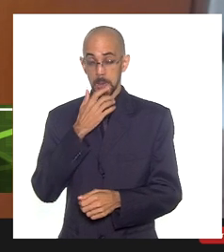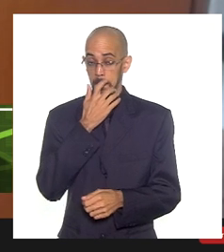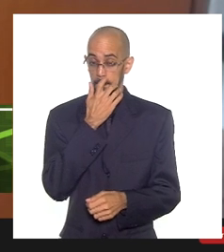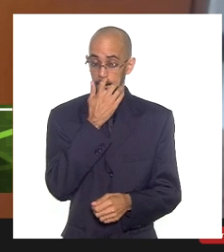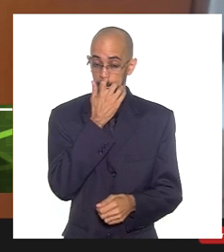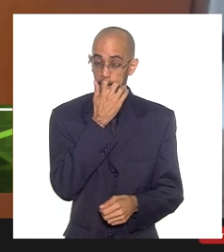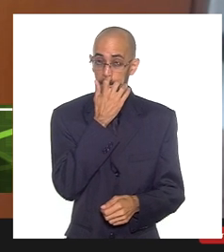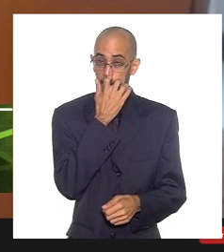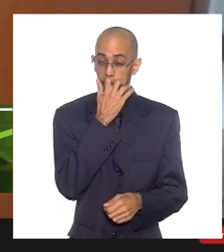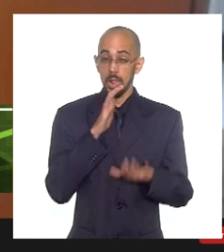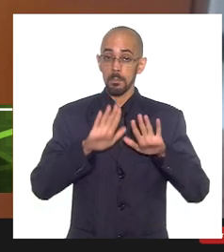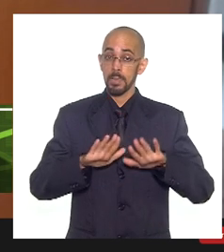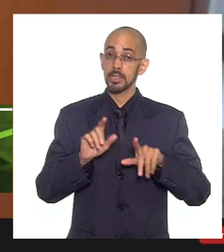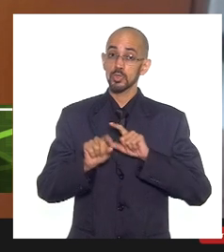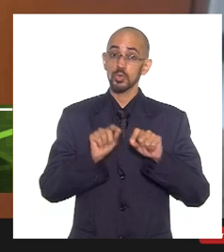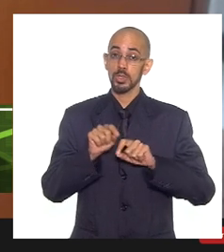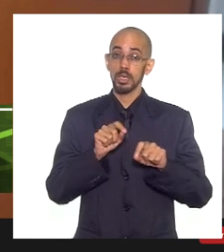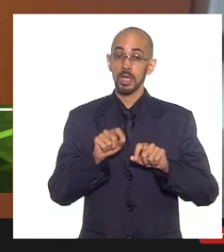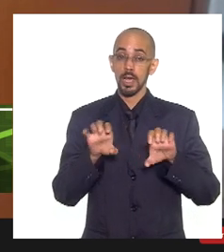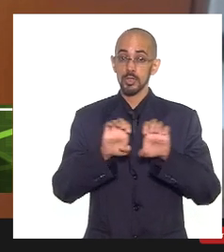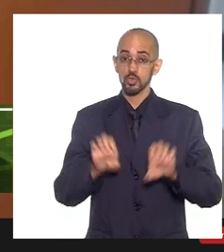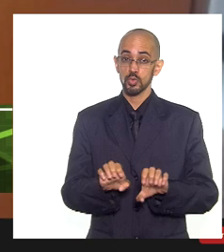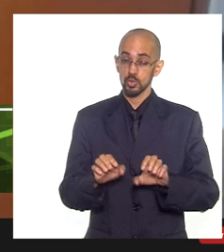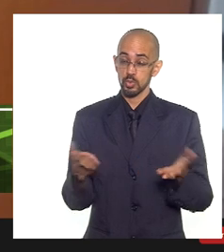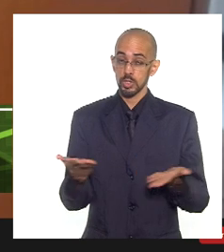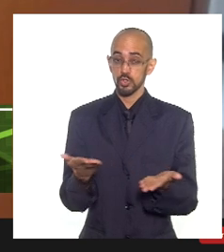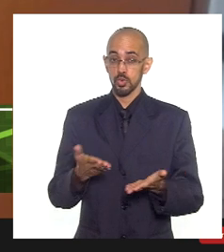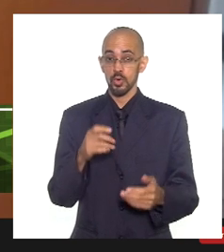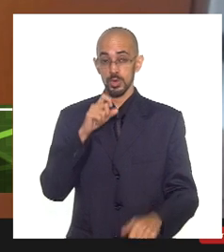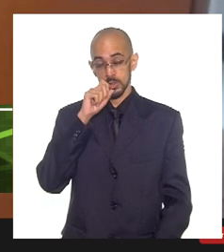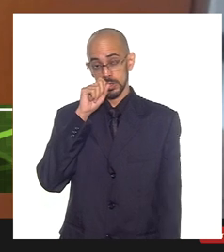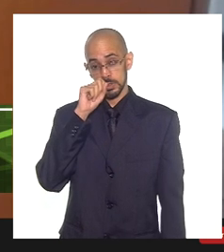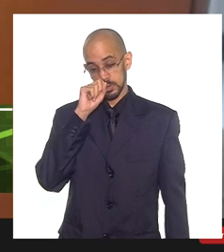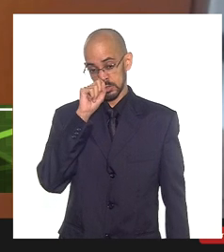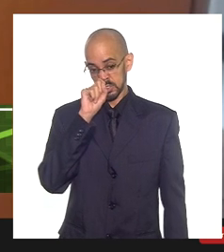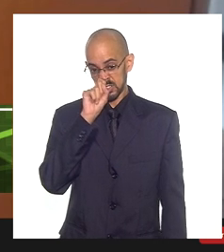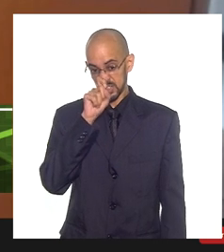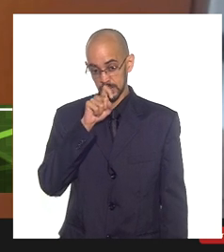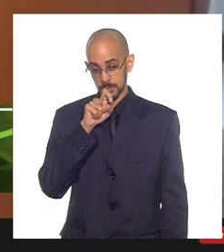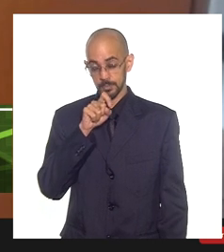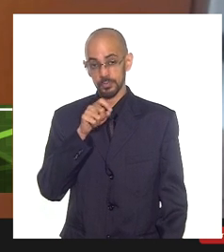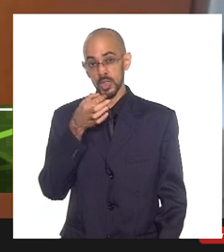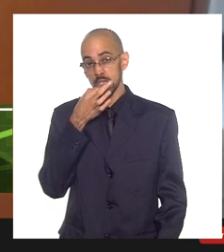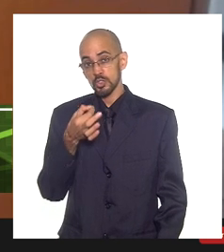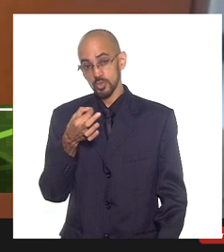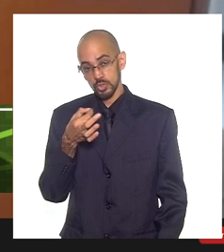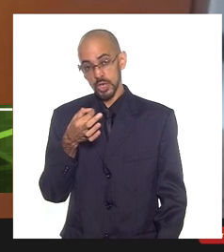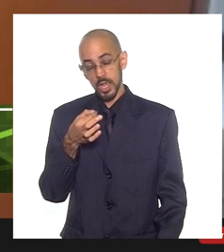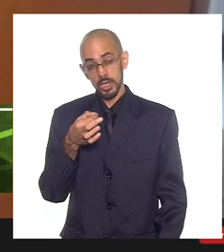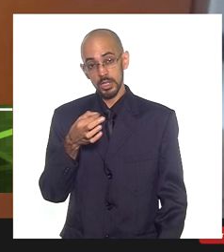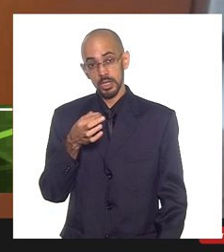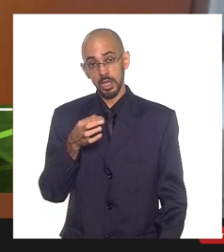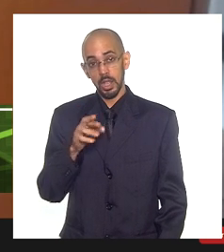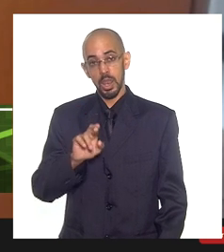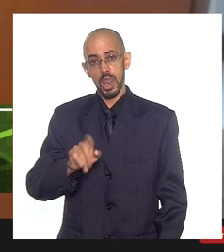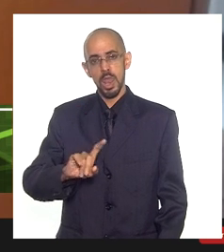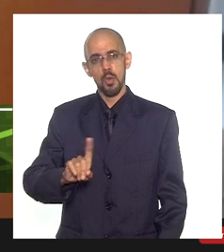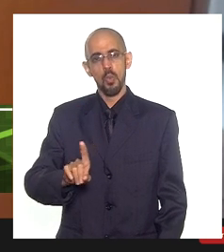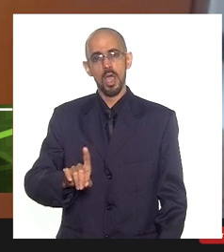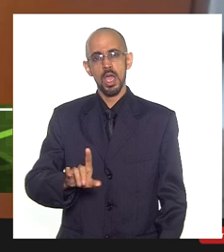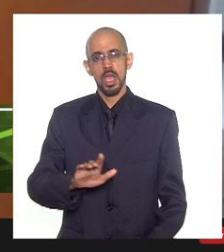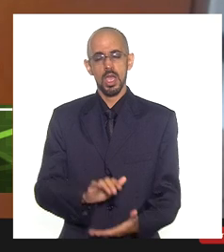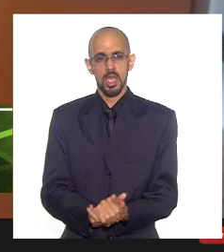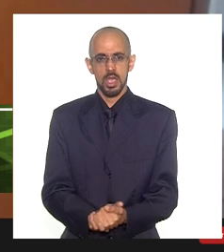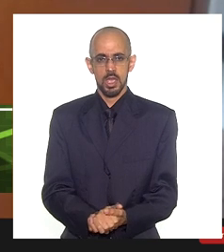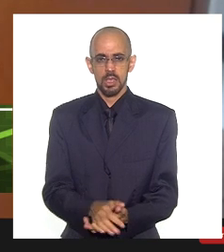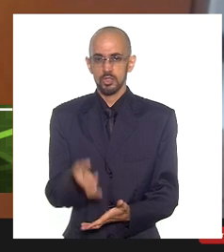a estrutura normativa vigente recomenda que não fosse assim recomenda que fosse